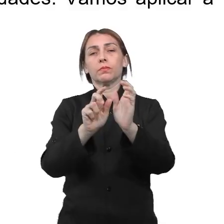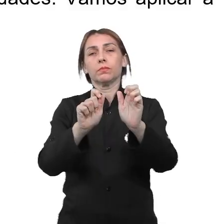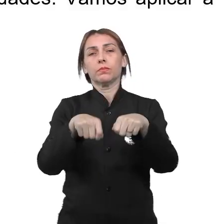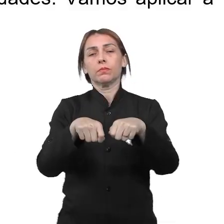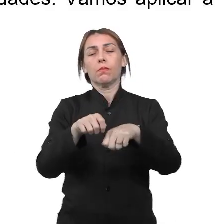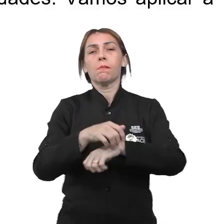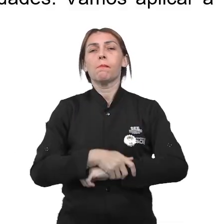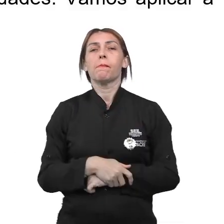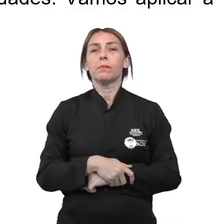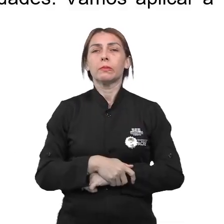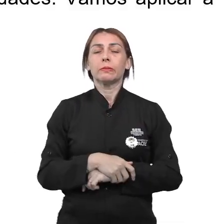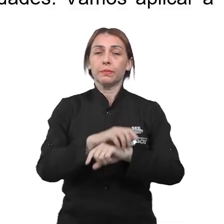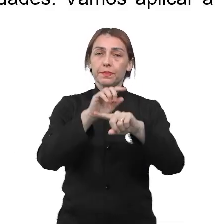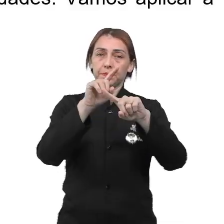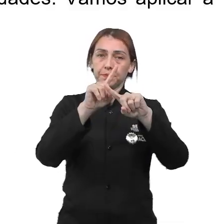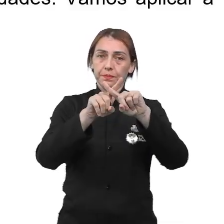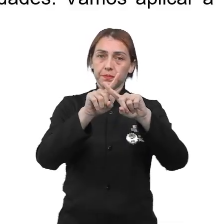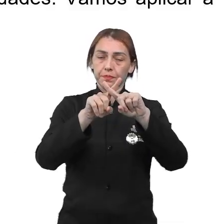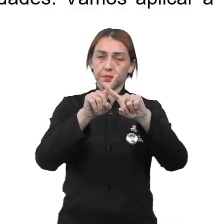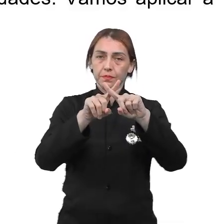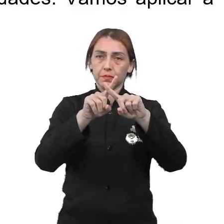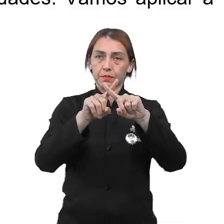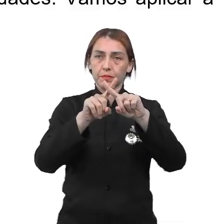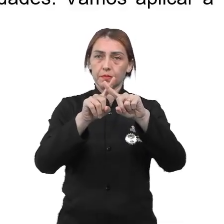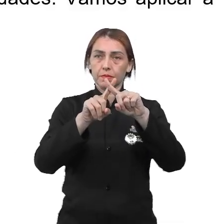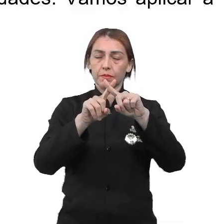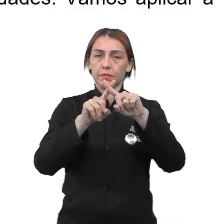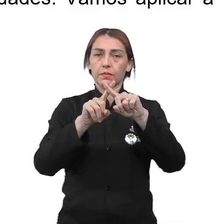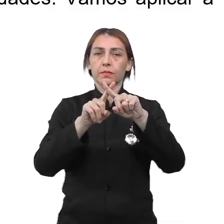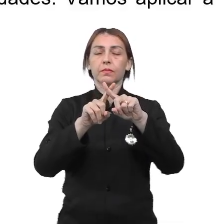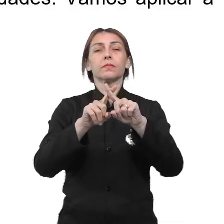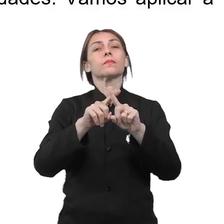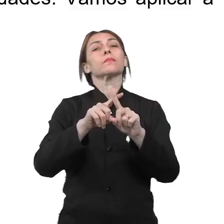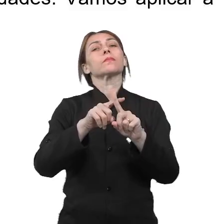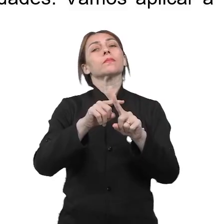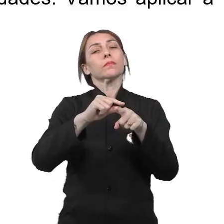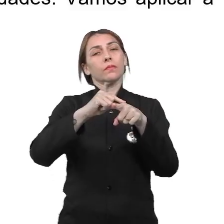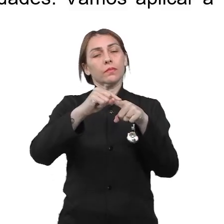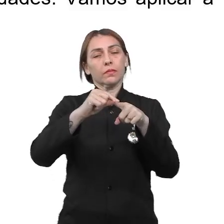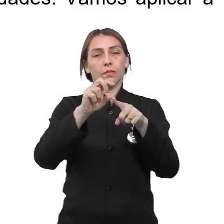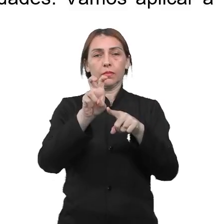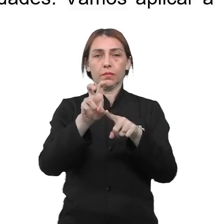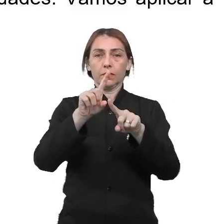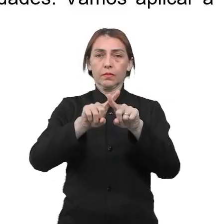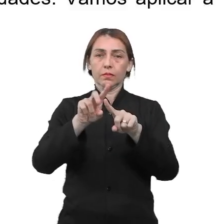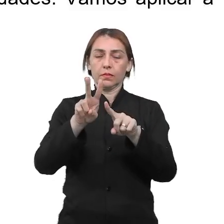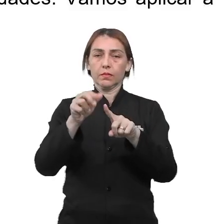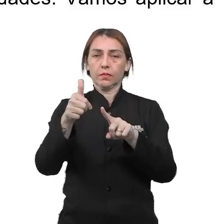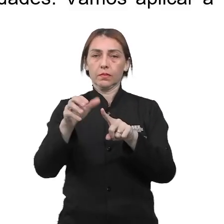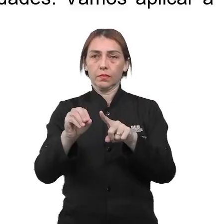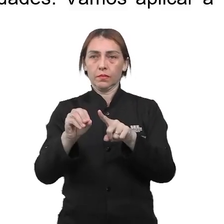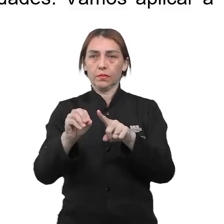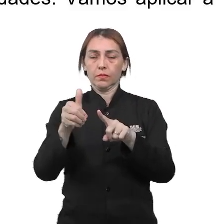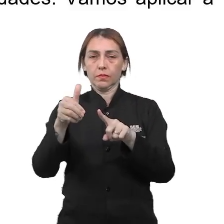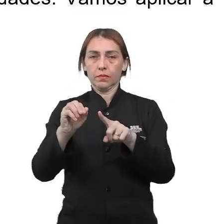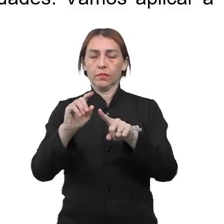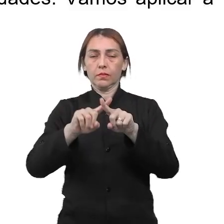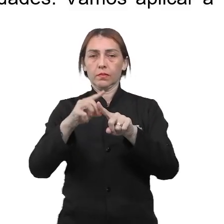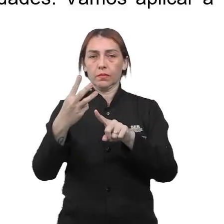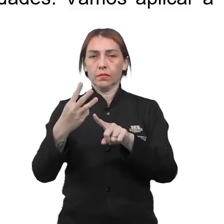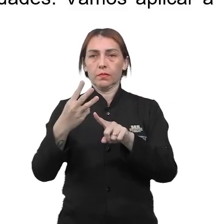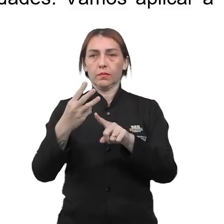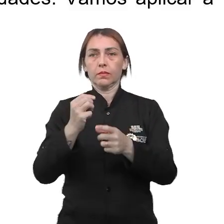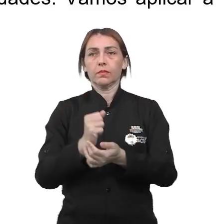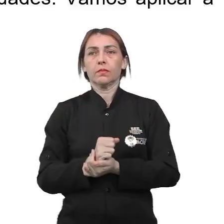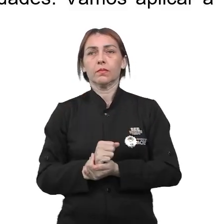dessa questão? Multiplicando as suas arestas. Ou seja, 5 vezes 2 dá 10 e 10 vezes 3